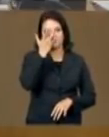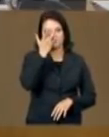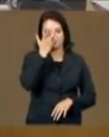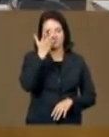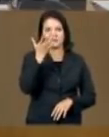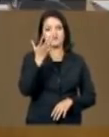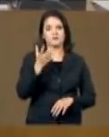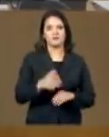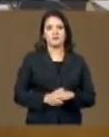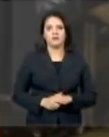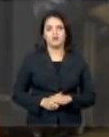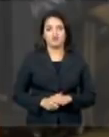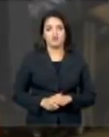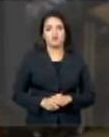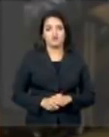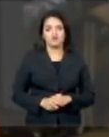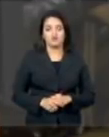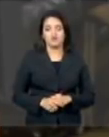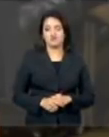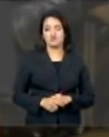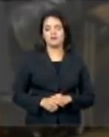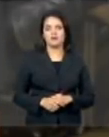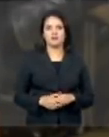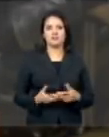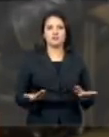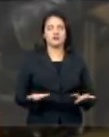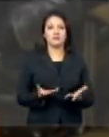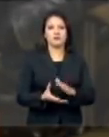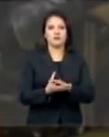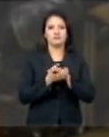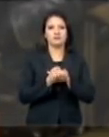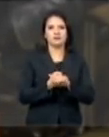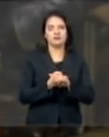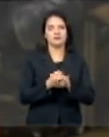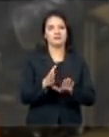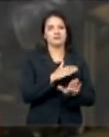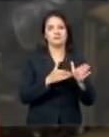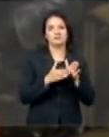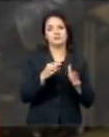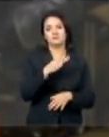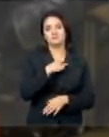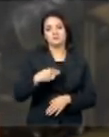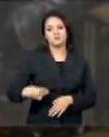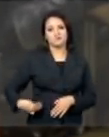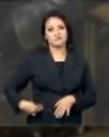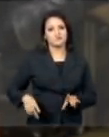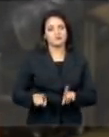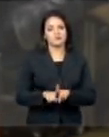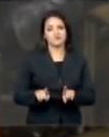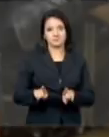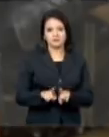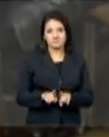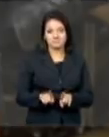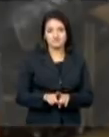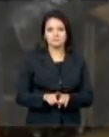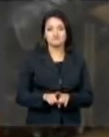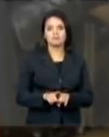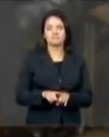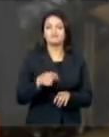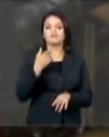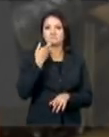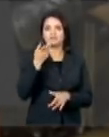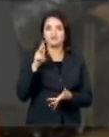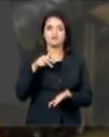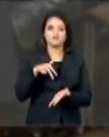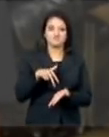senhor procurador-geral da república fala o presidente em nome de vários amigos e curiosos docentes da universidade